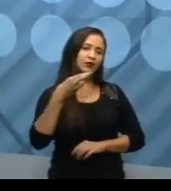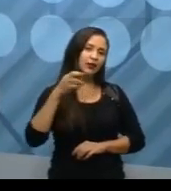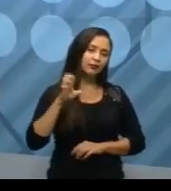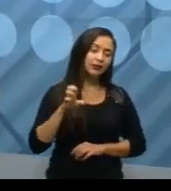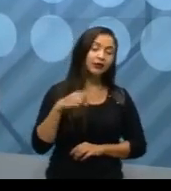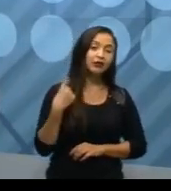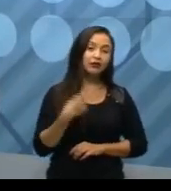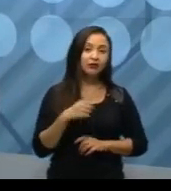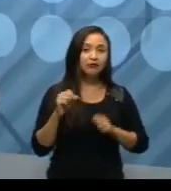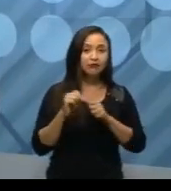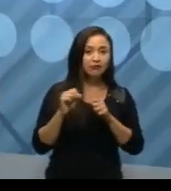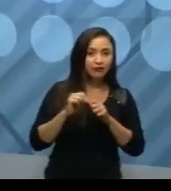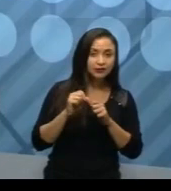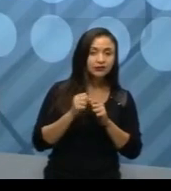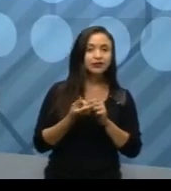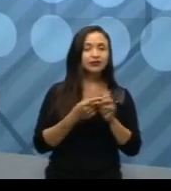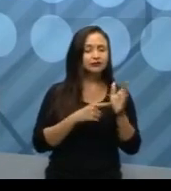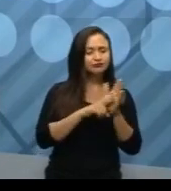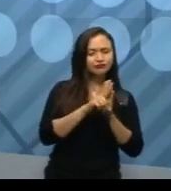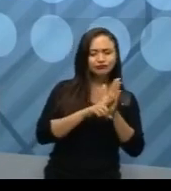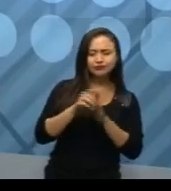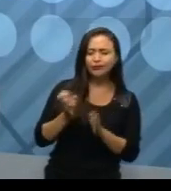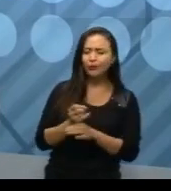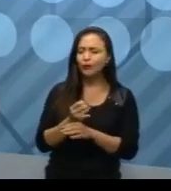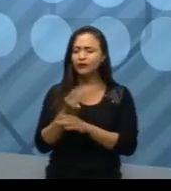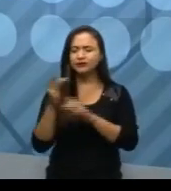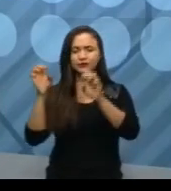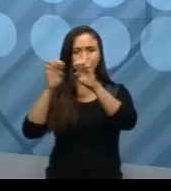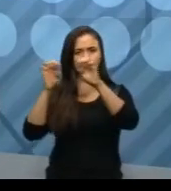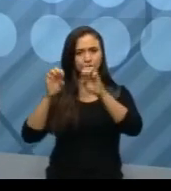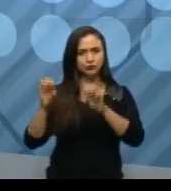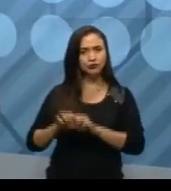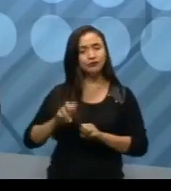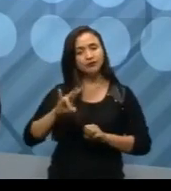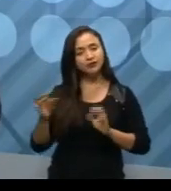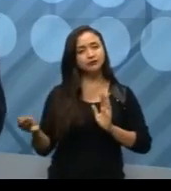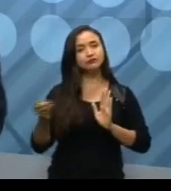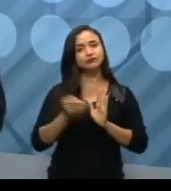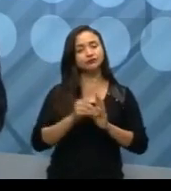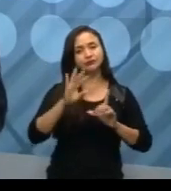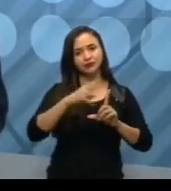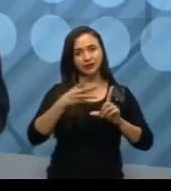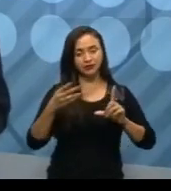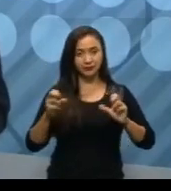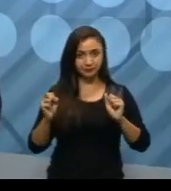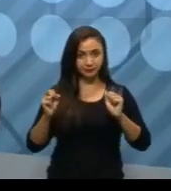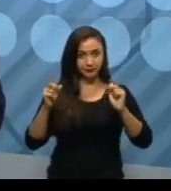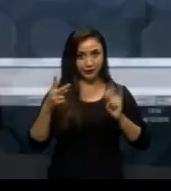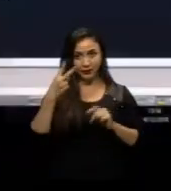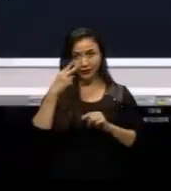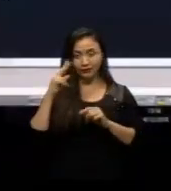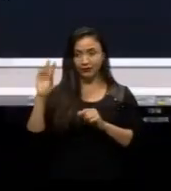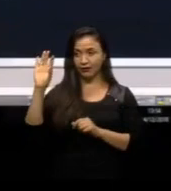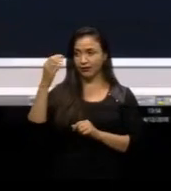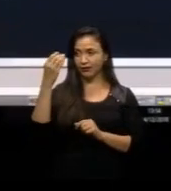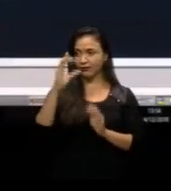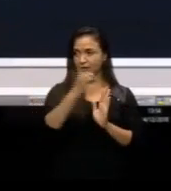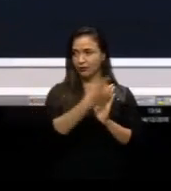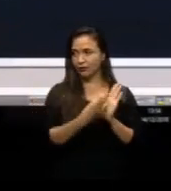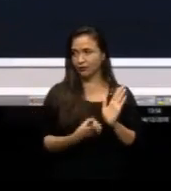quantitativo da estrutura e vai lançar numa planilha, ok? Então, me acompanhe na câmera de